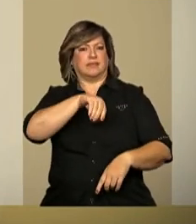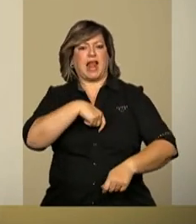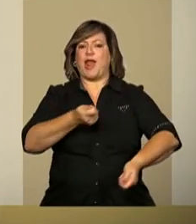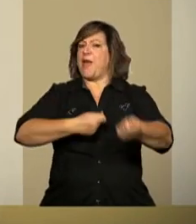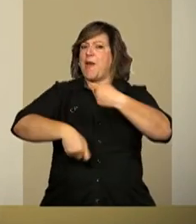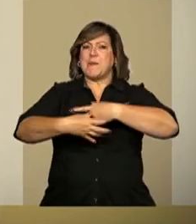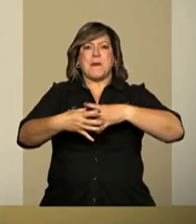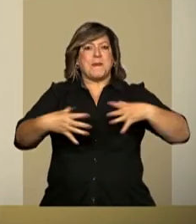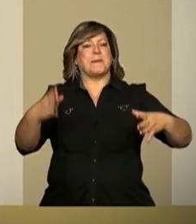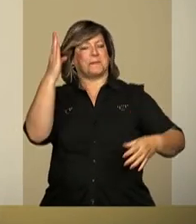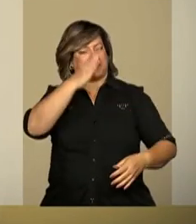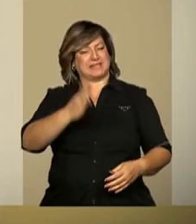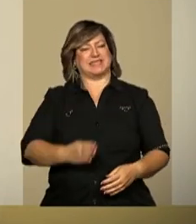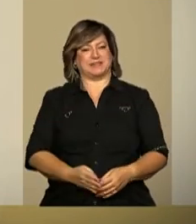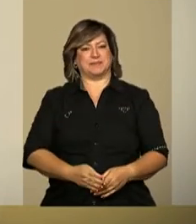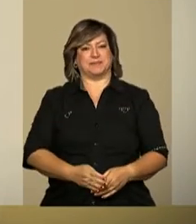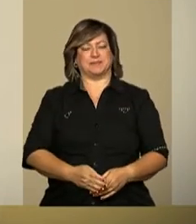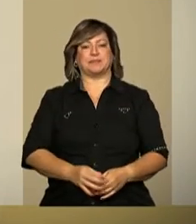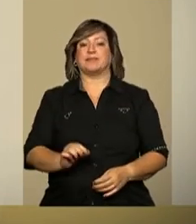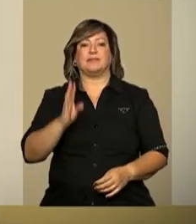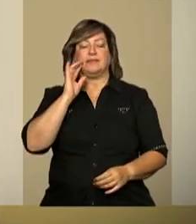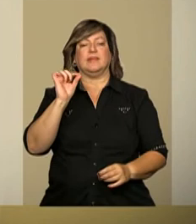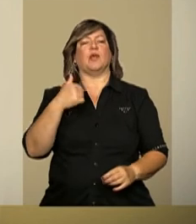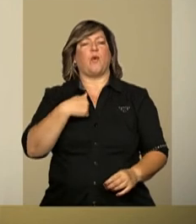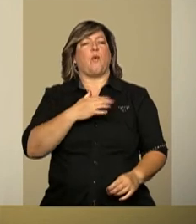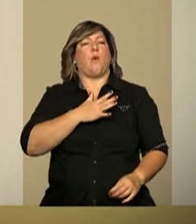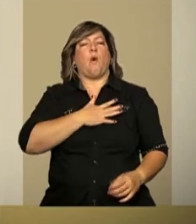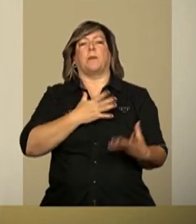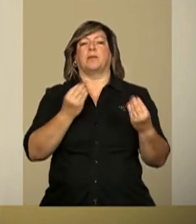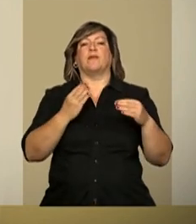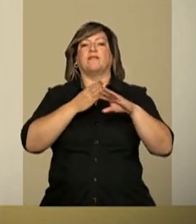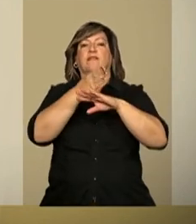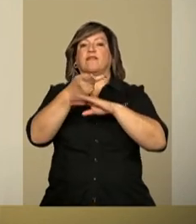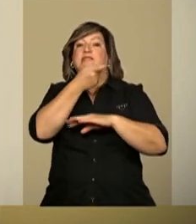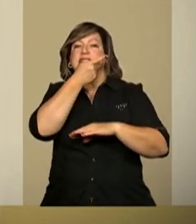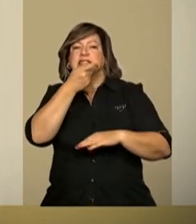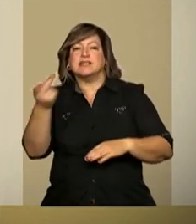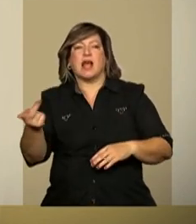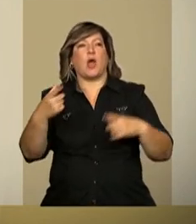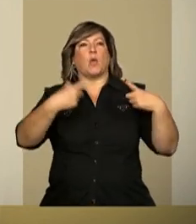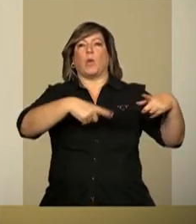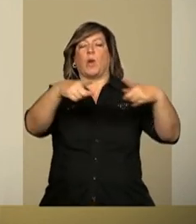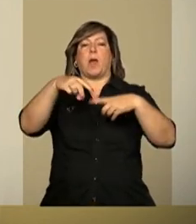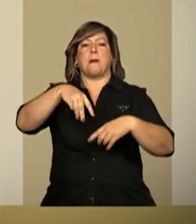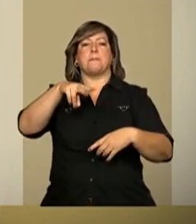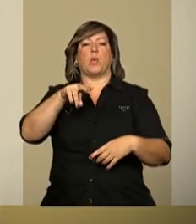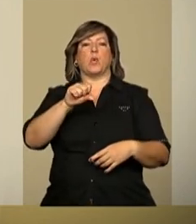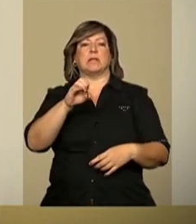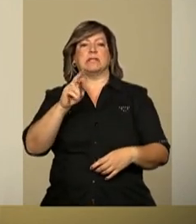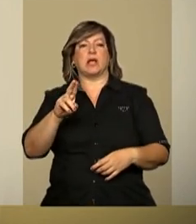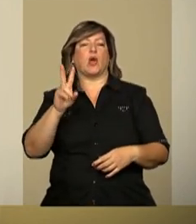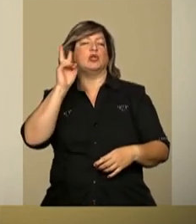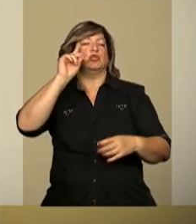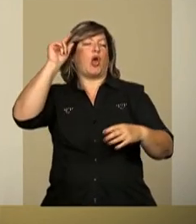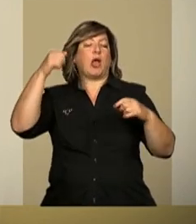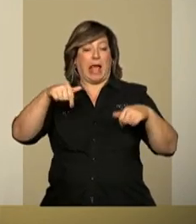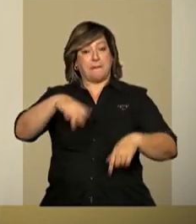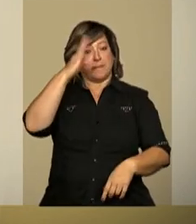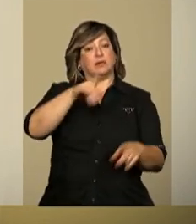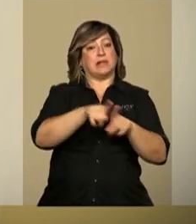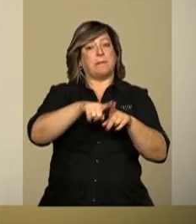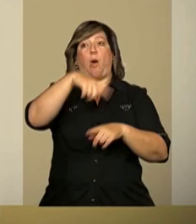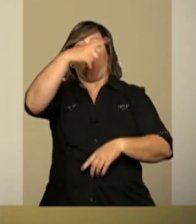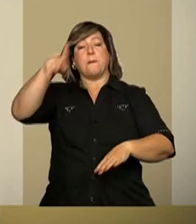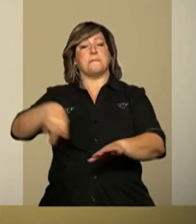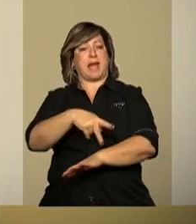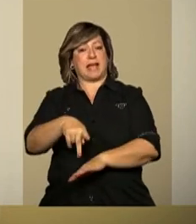riqueza pro nosso país sabe Luciano Eu gosto muito de visitar prédios históricos e museus aqui no Brasil e em outros países